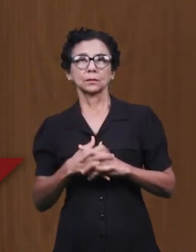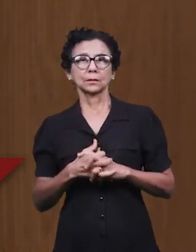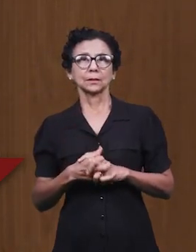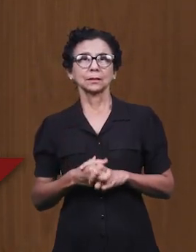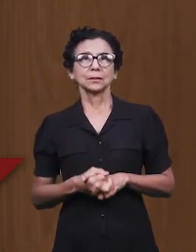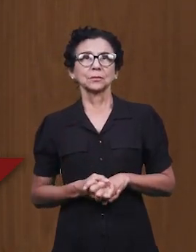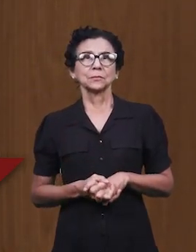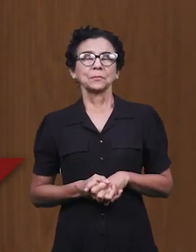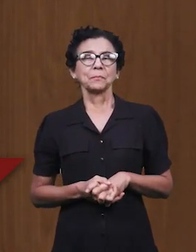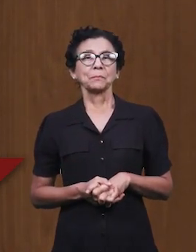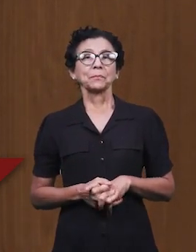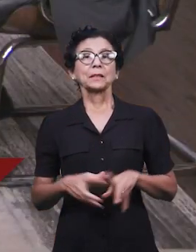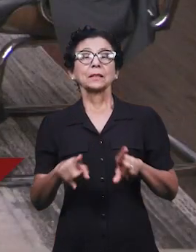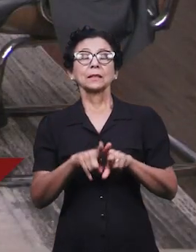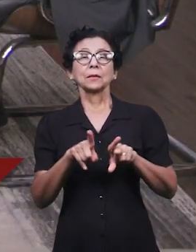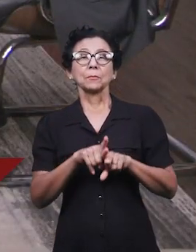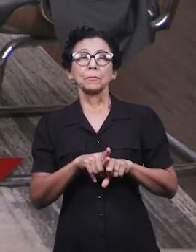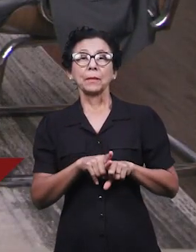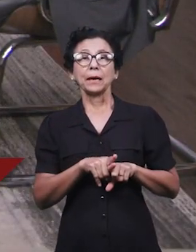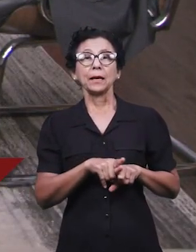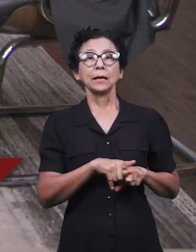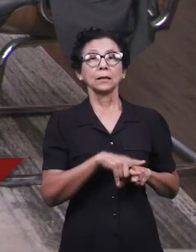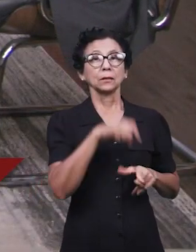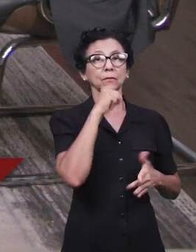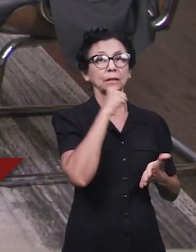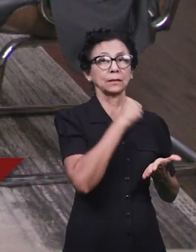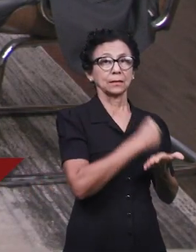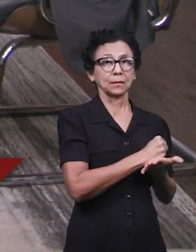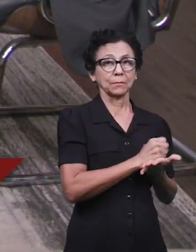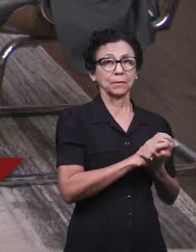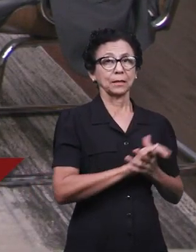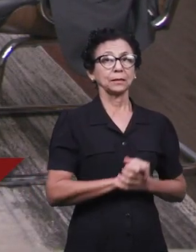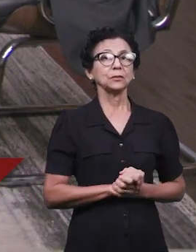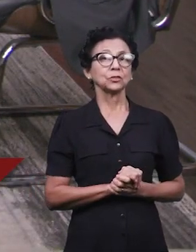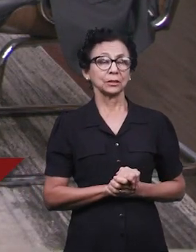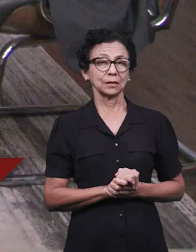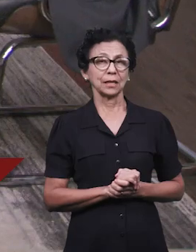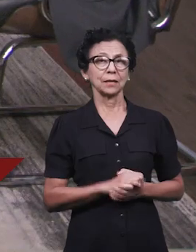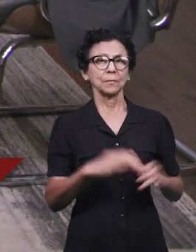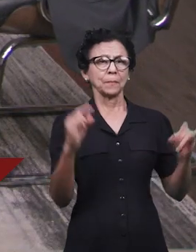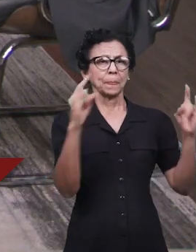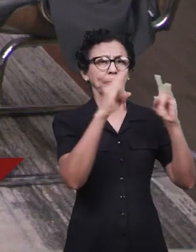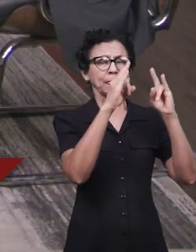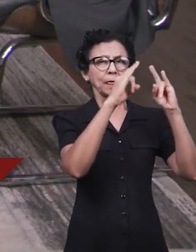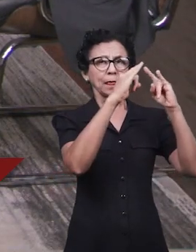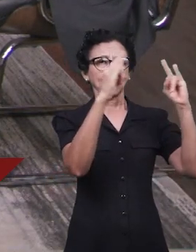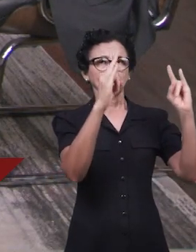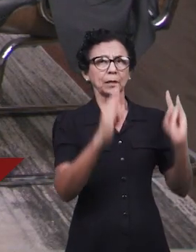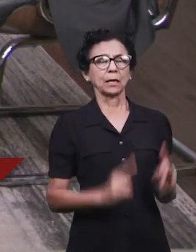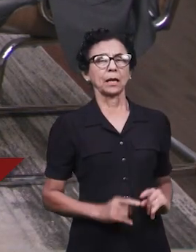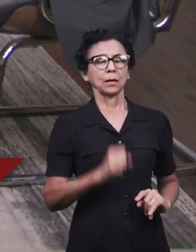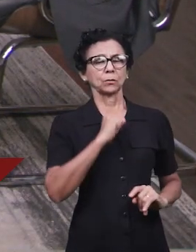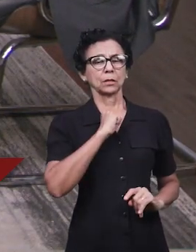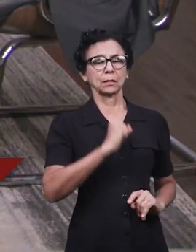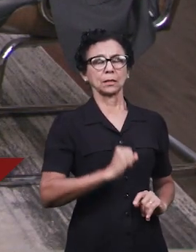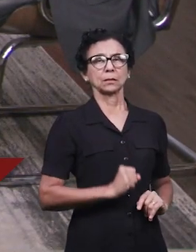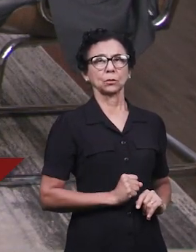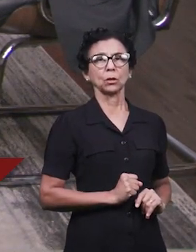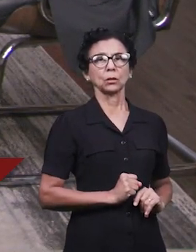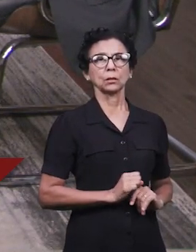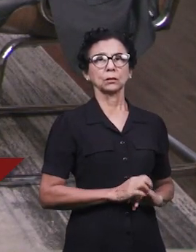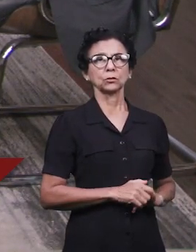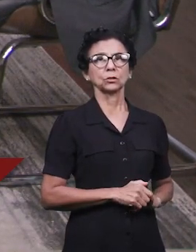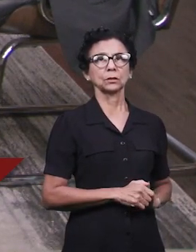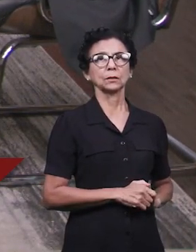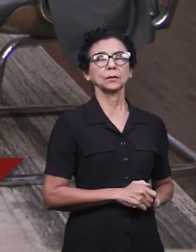na oração sacerdotal, ele faz questão de entregar essa missão à igreja, mas onde o Espírito Santo está presente. Eu até